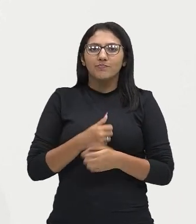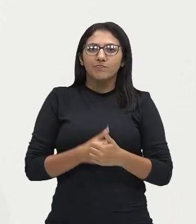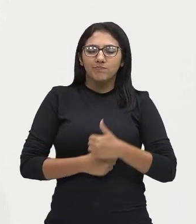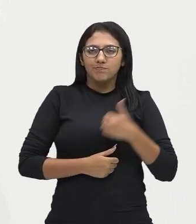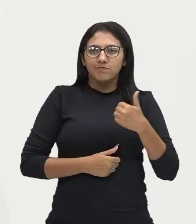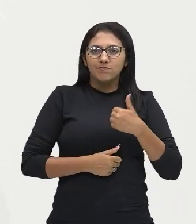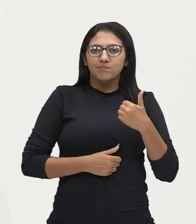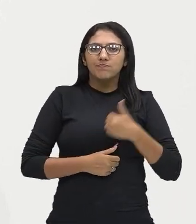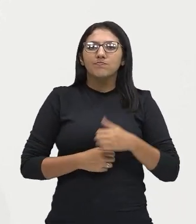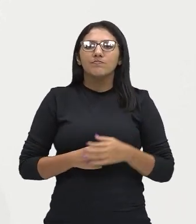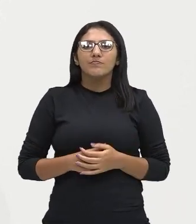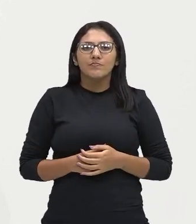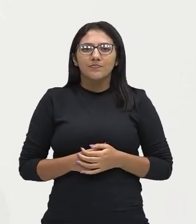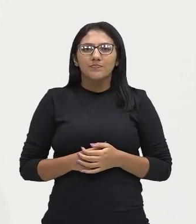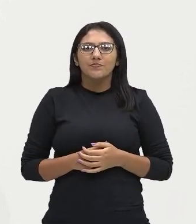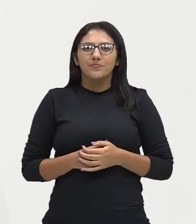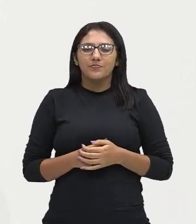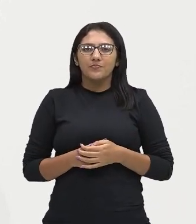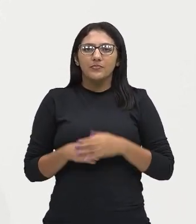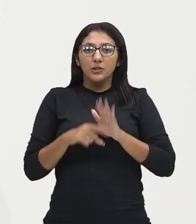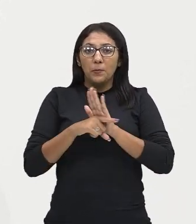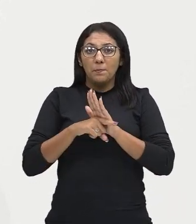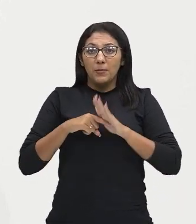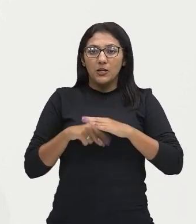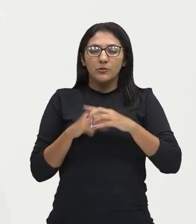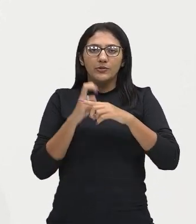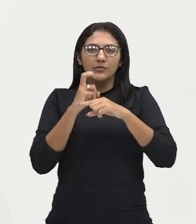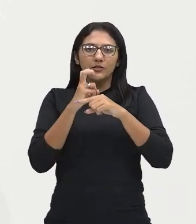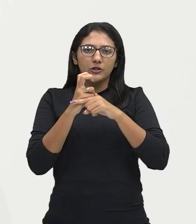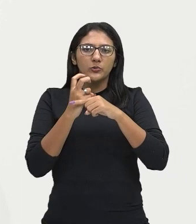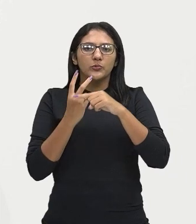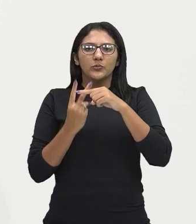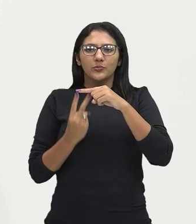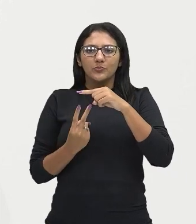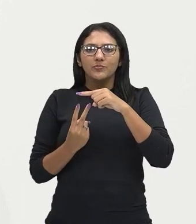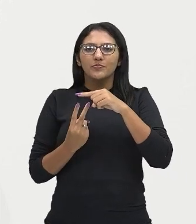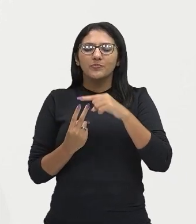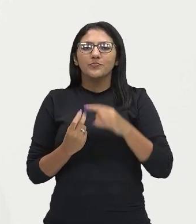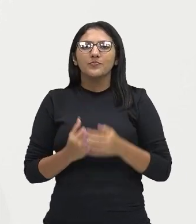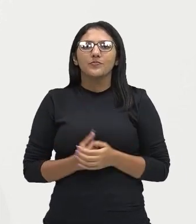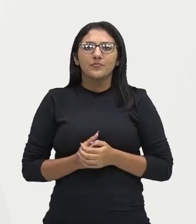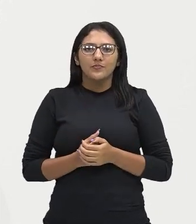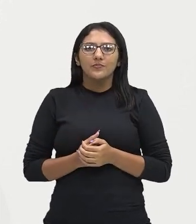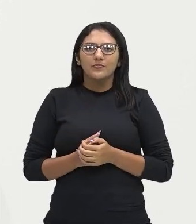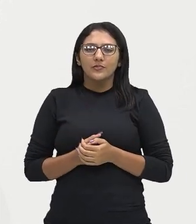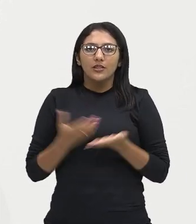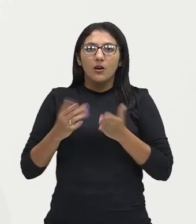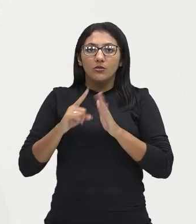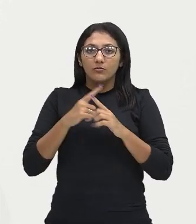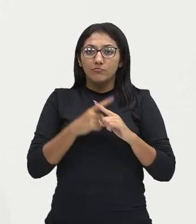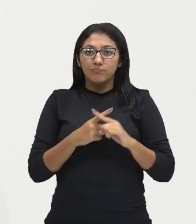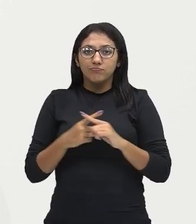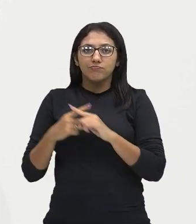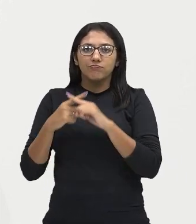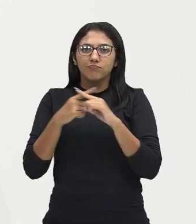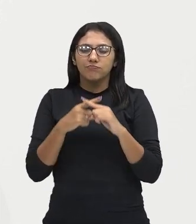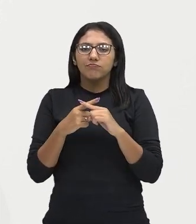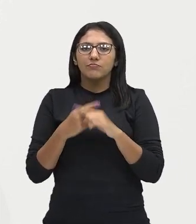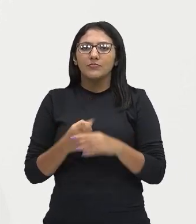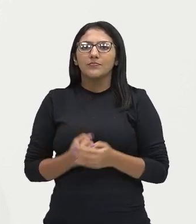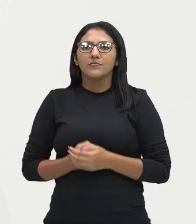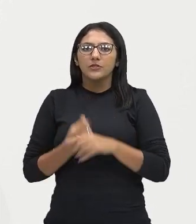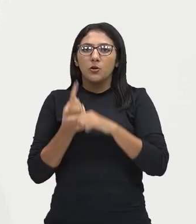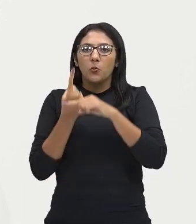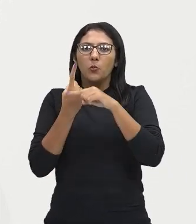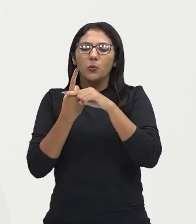então menos 5 sobre 2, e multiplica pelo inverso da segunda.